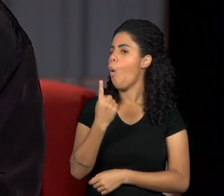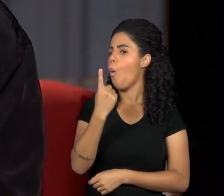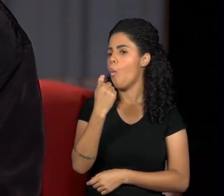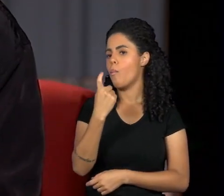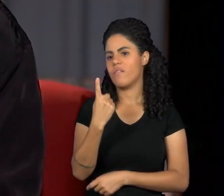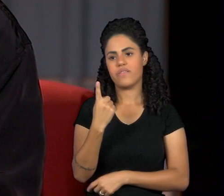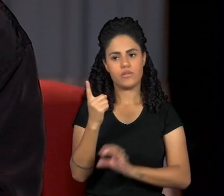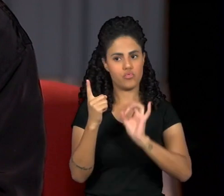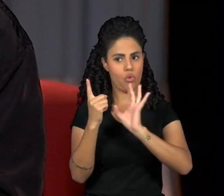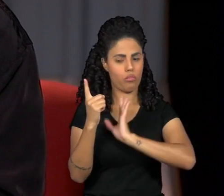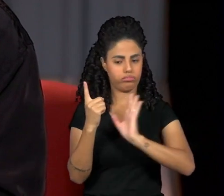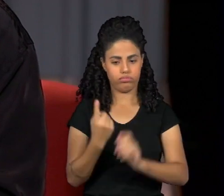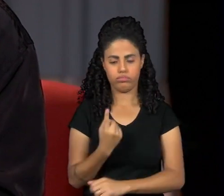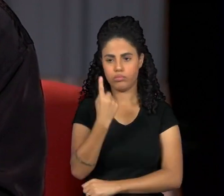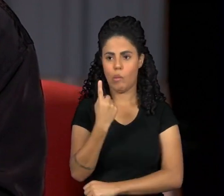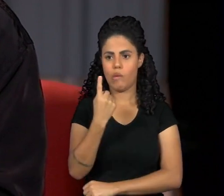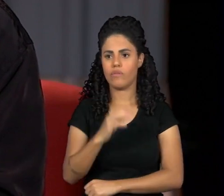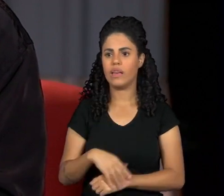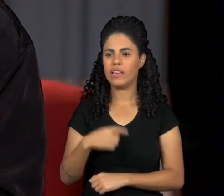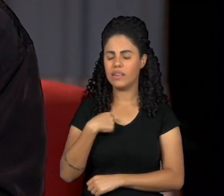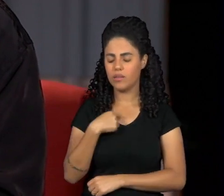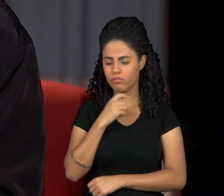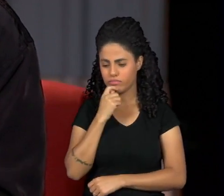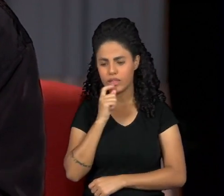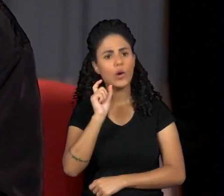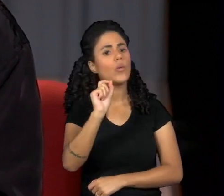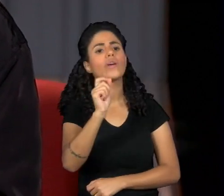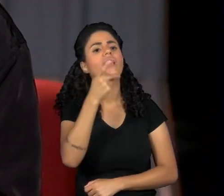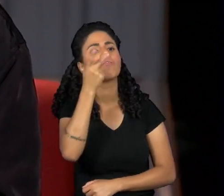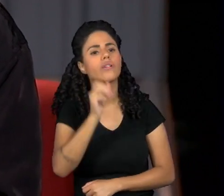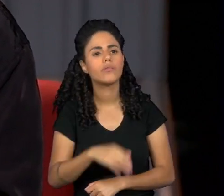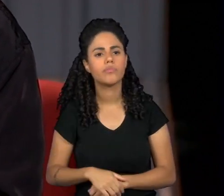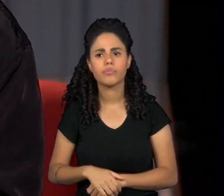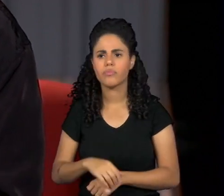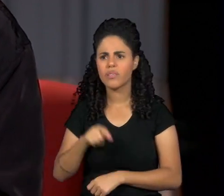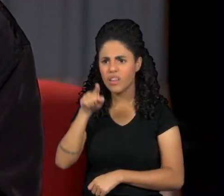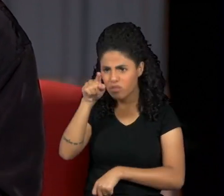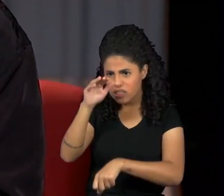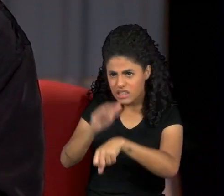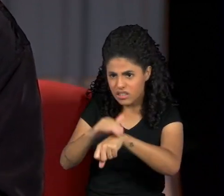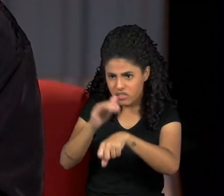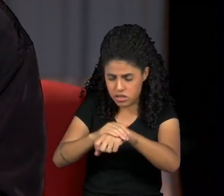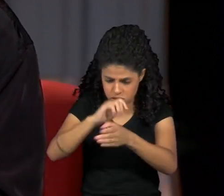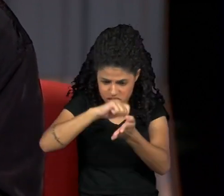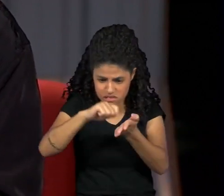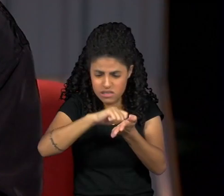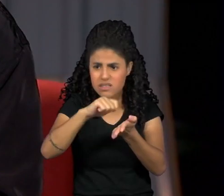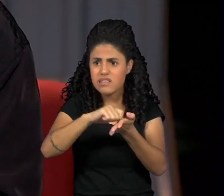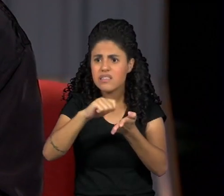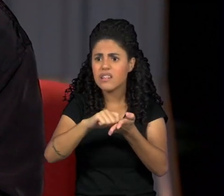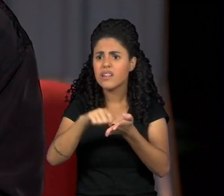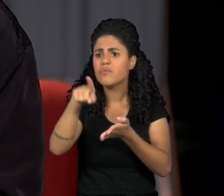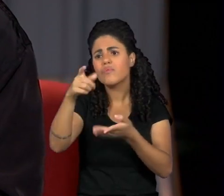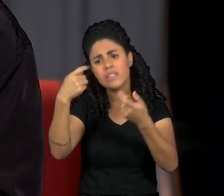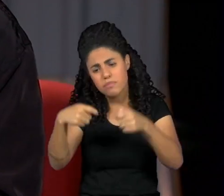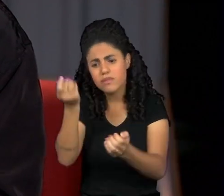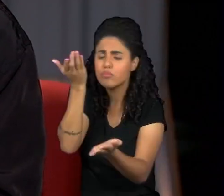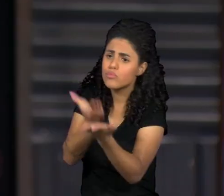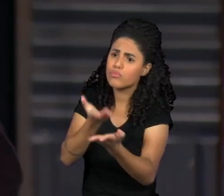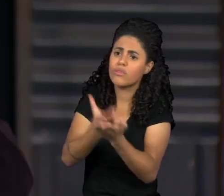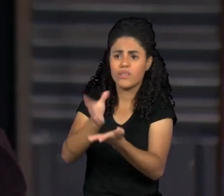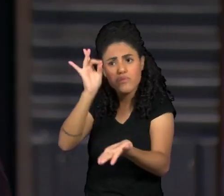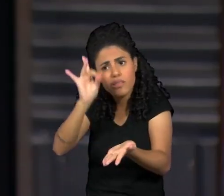vez. E eu fiquei Como? tão... O que ela falou? Você está fazendo isso, está escrevendo isso, você deveria estar